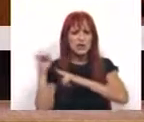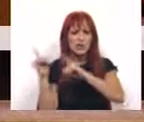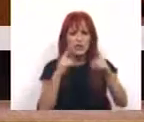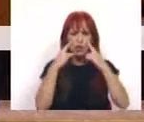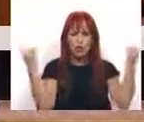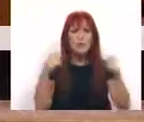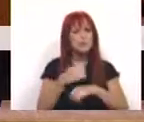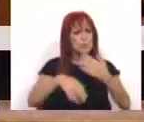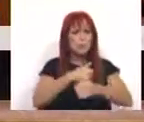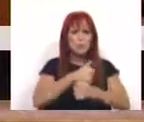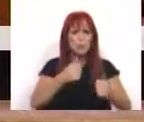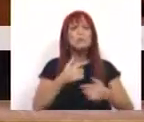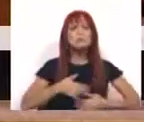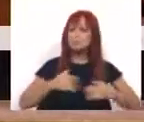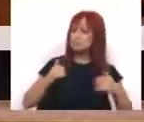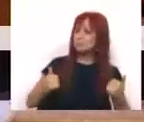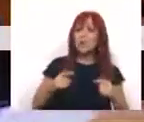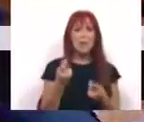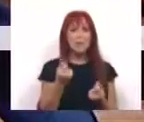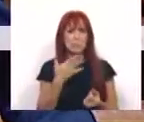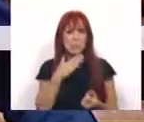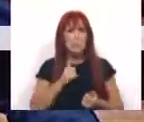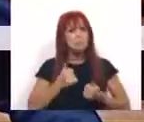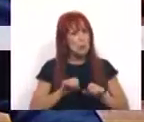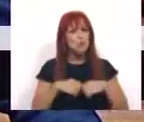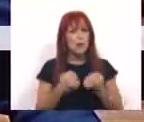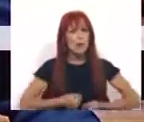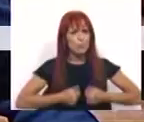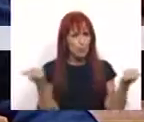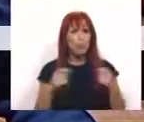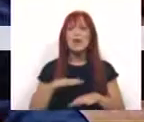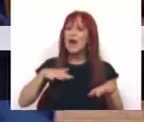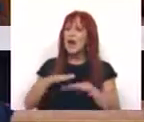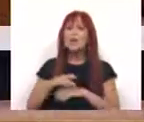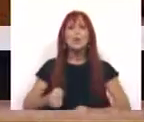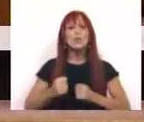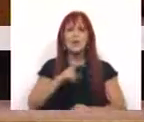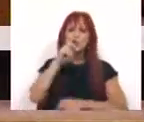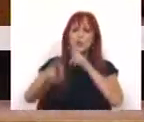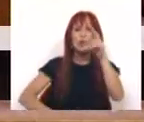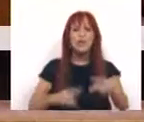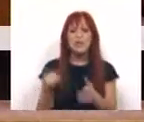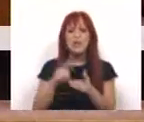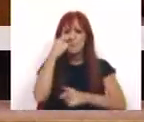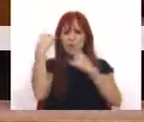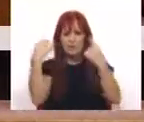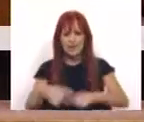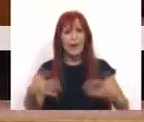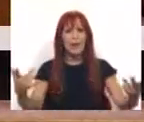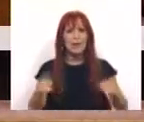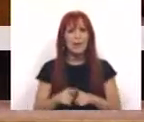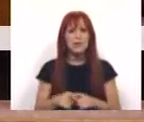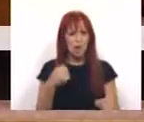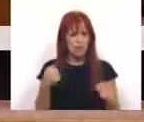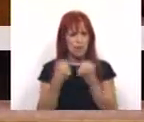públicos eficiente, confortável e a preços socialmente justos. Uma rede que consiga dar resposta às necessidades das populações,